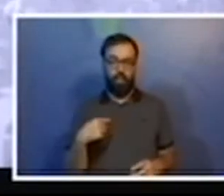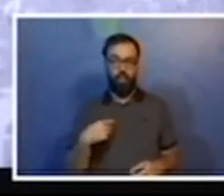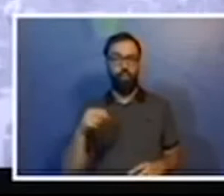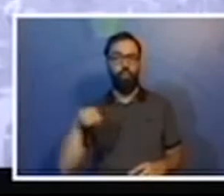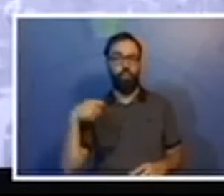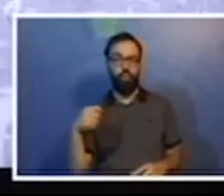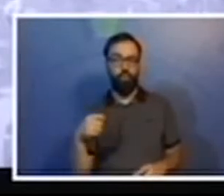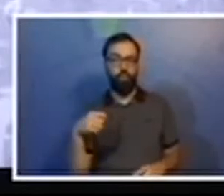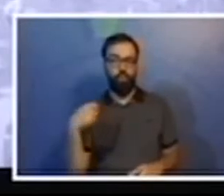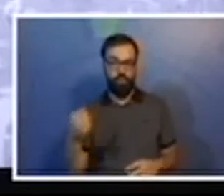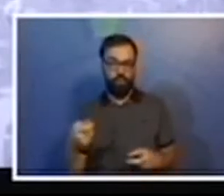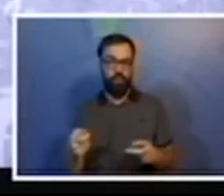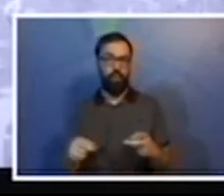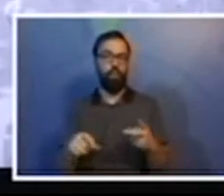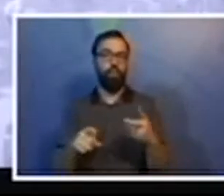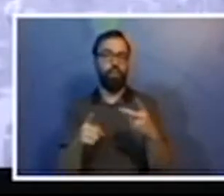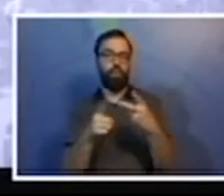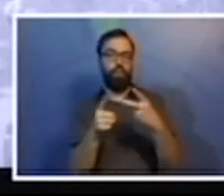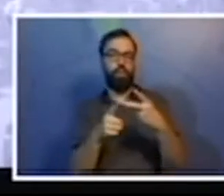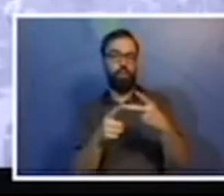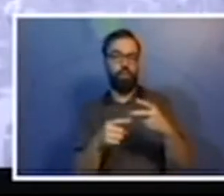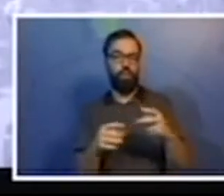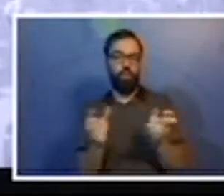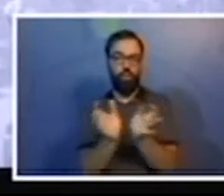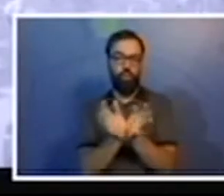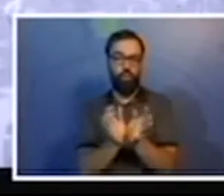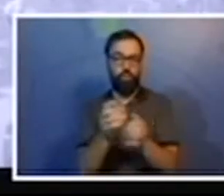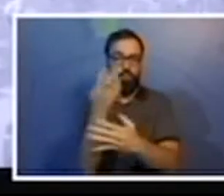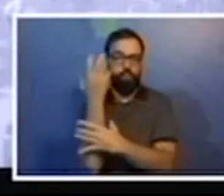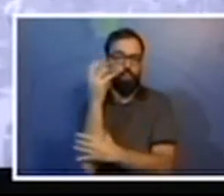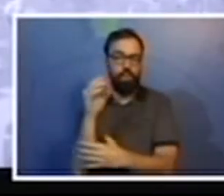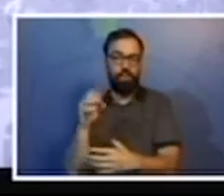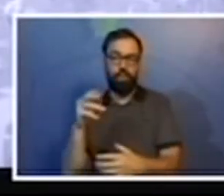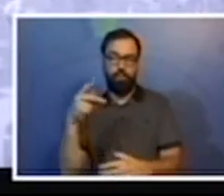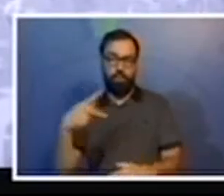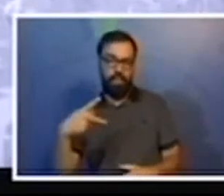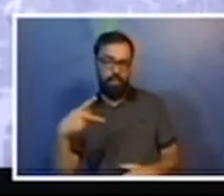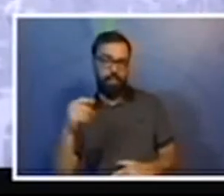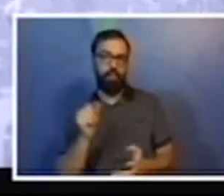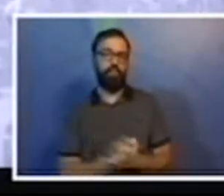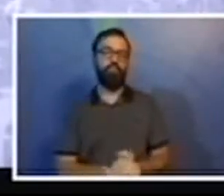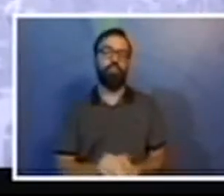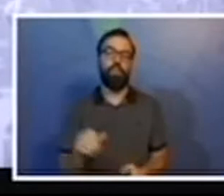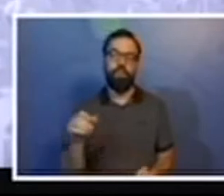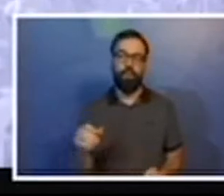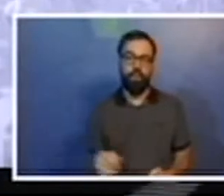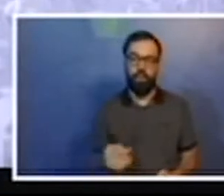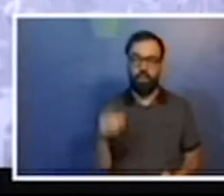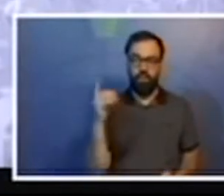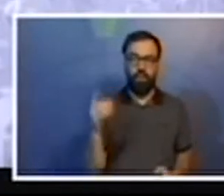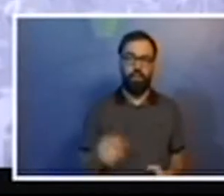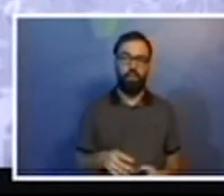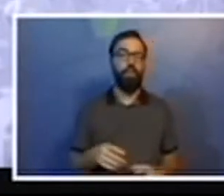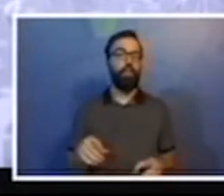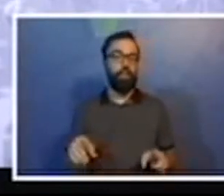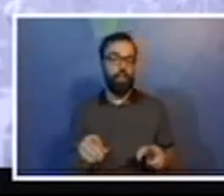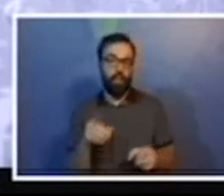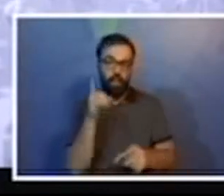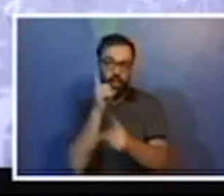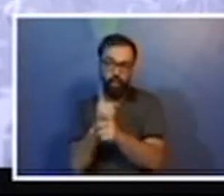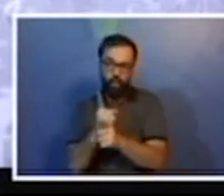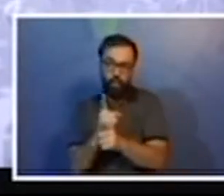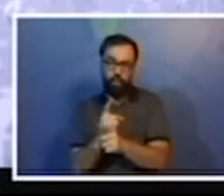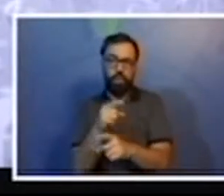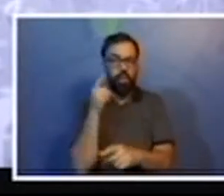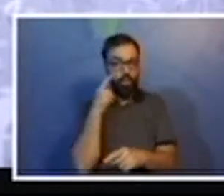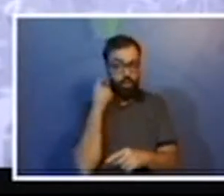utilizado tanto de forma ornamental na casa das pessoas em vasos quanto no meio ambiente pode ser encontrado em florestas densas e